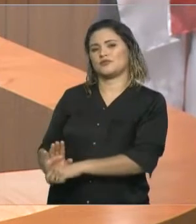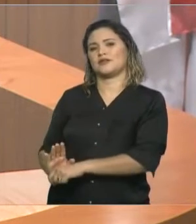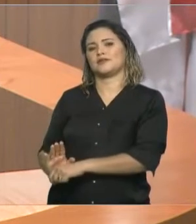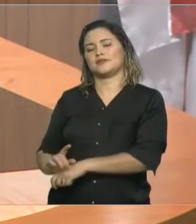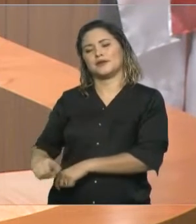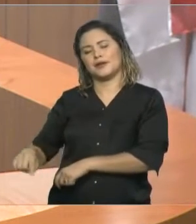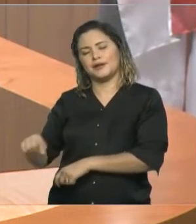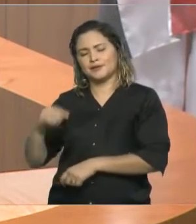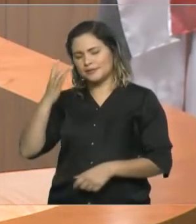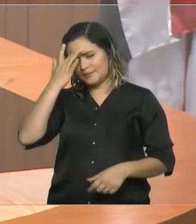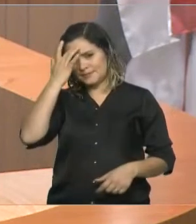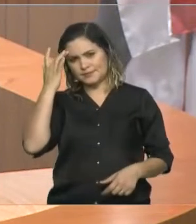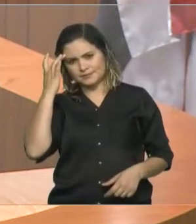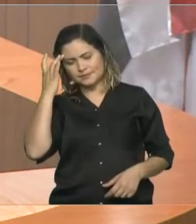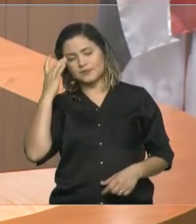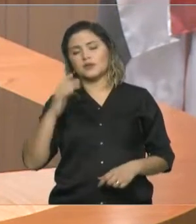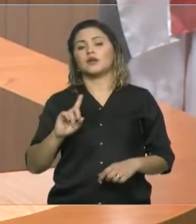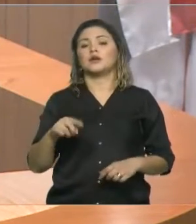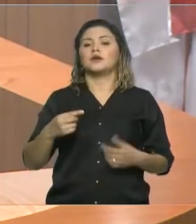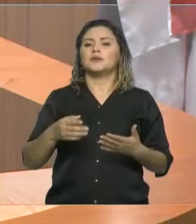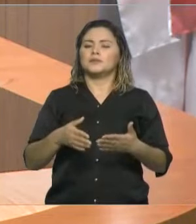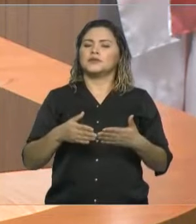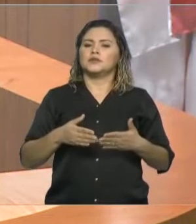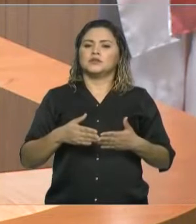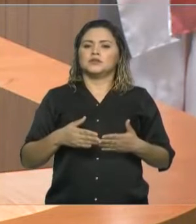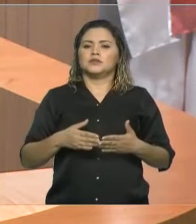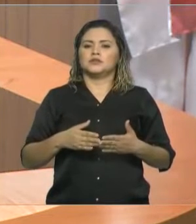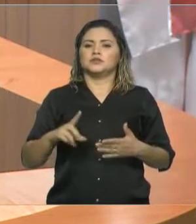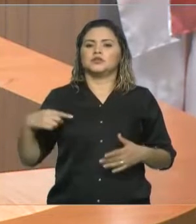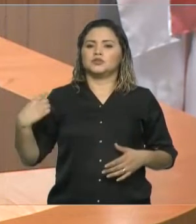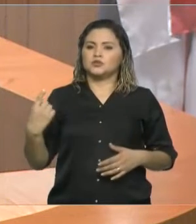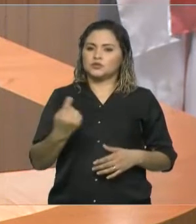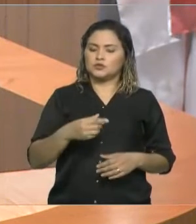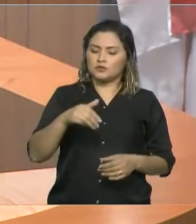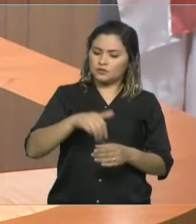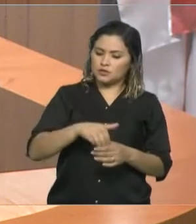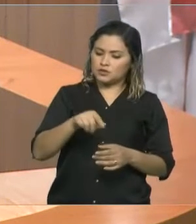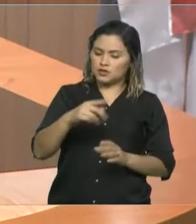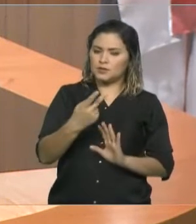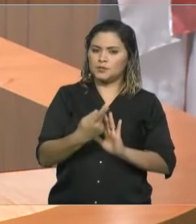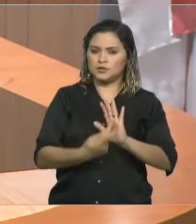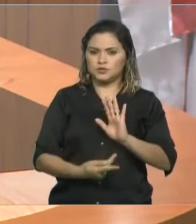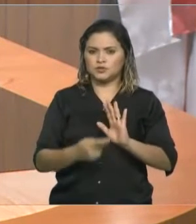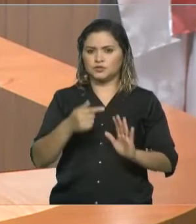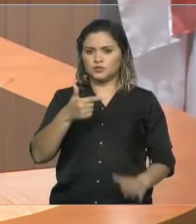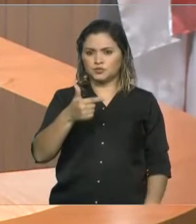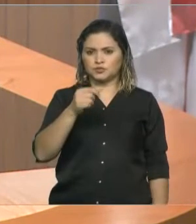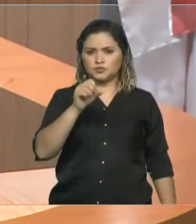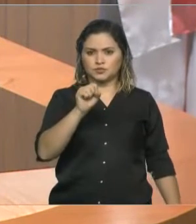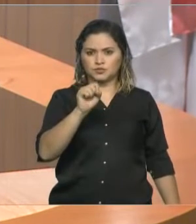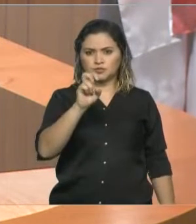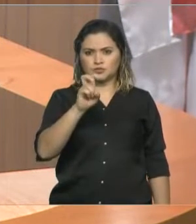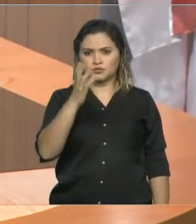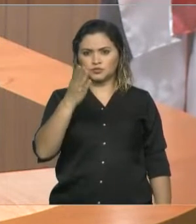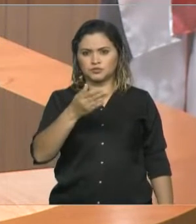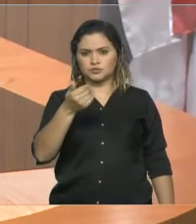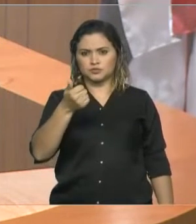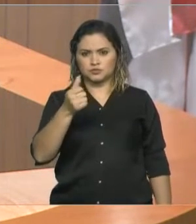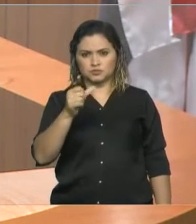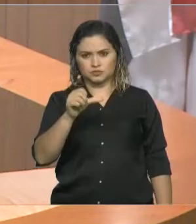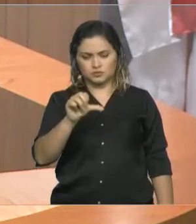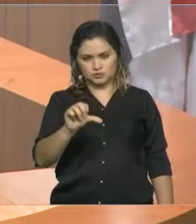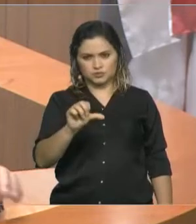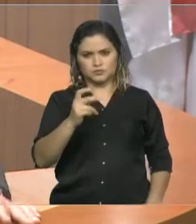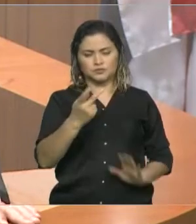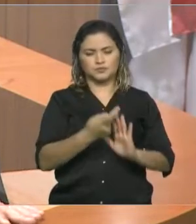nosso pedido aqui para que nós possamos apreciar esse projeto o mais rápido possível, é o projeto 285/2019, que é um projeto de